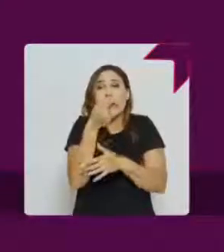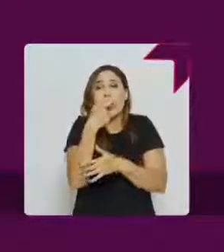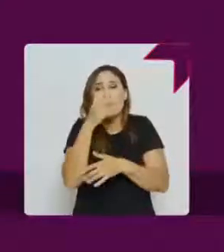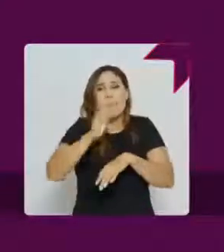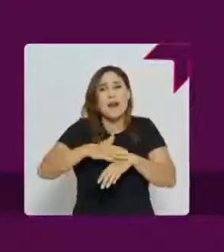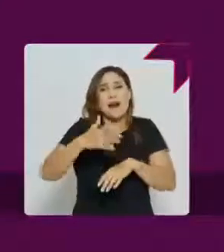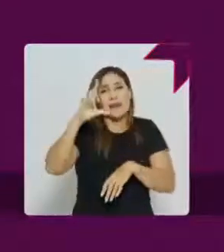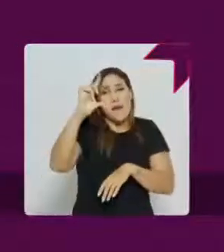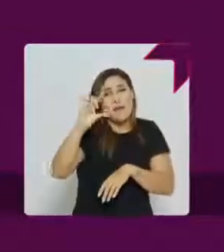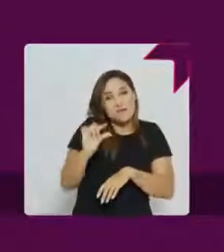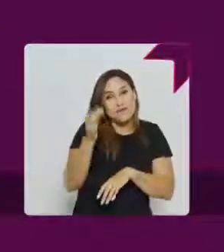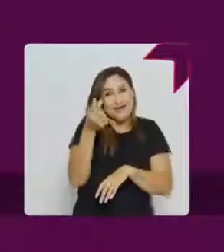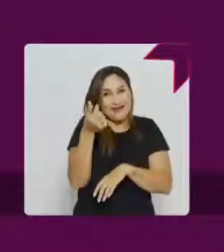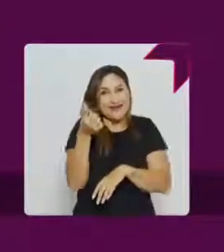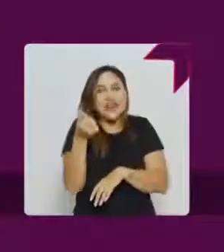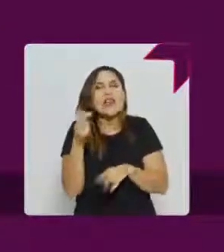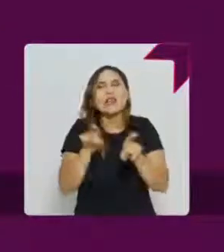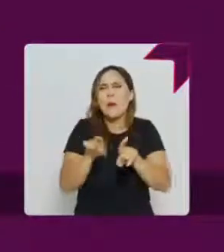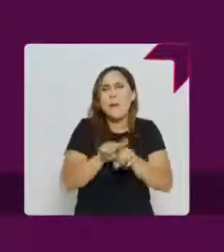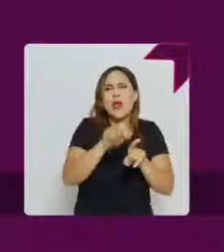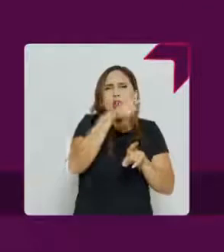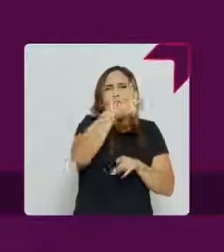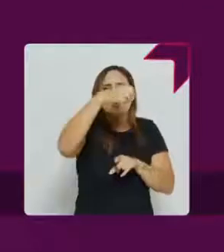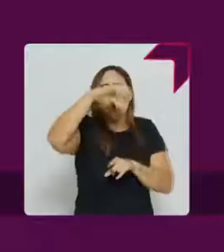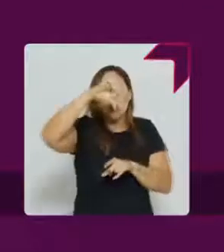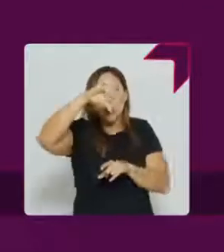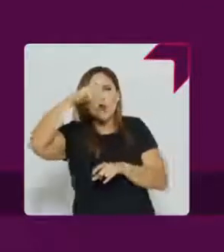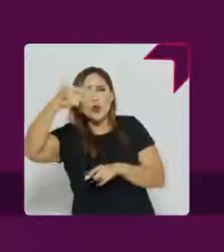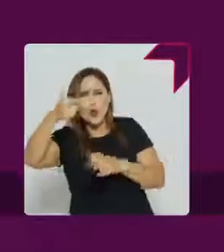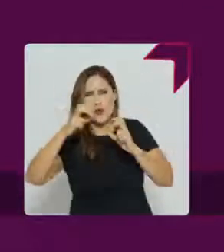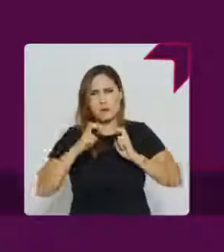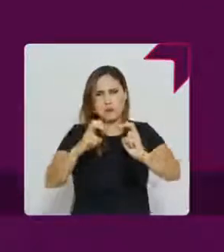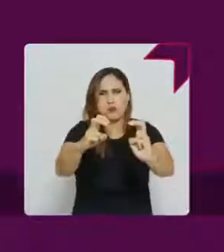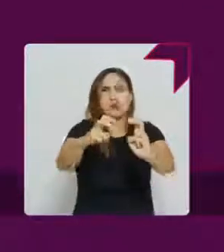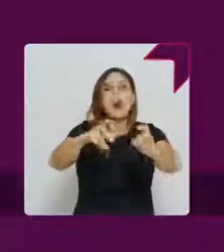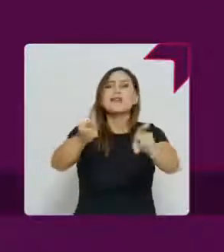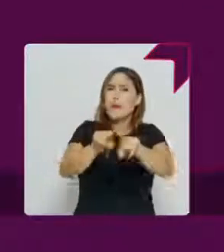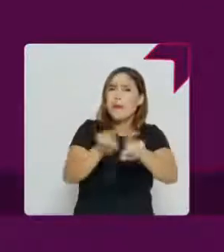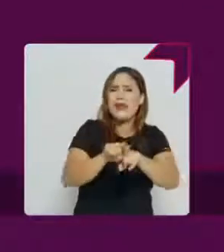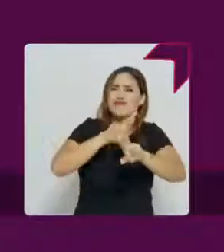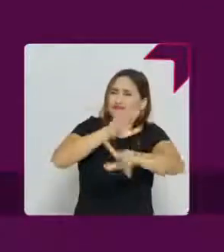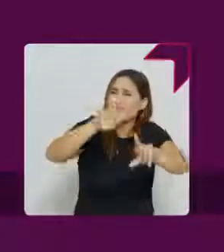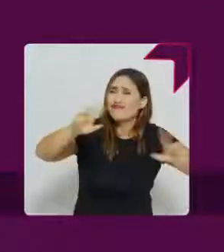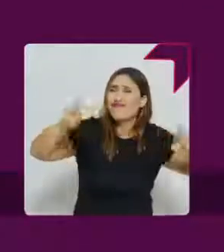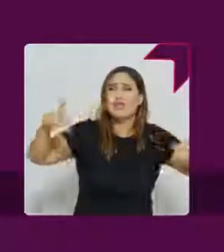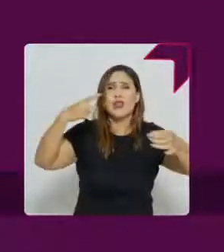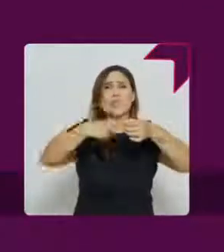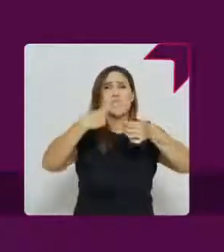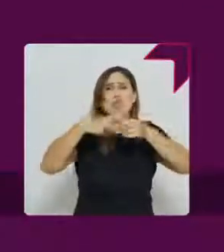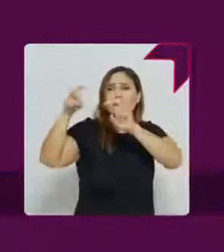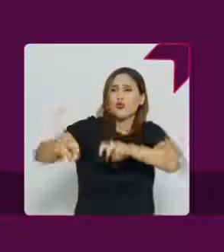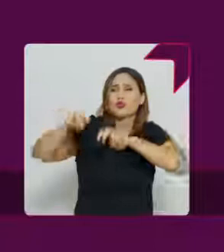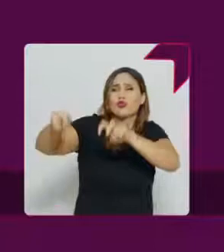SAMU 192, que atende a cidade inteira, e ainda fez unidades de saúde em Batipé, Inhopim, Pedrinhas, Limeira, Iguá, Veredinha,